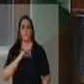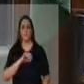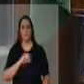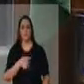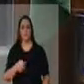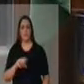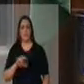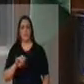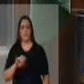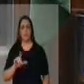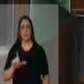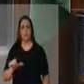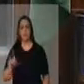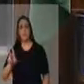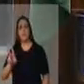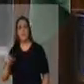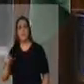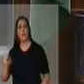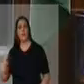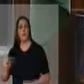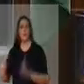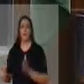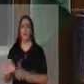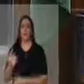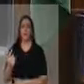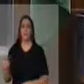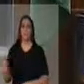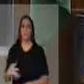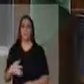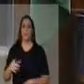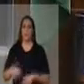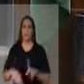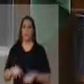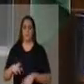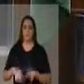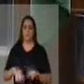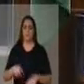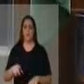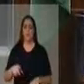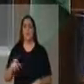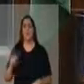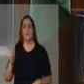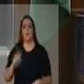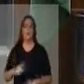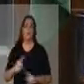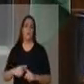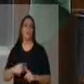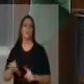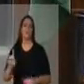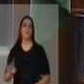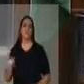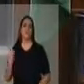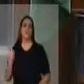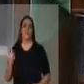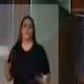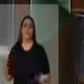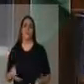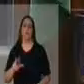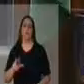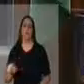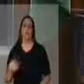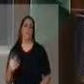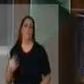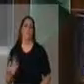já fazendo o processo de licitação, um novo equipamento de radioterapia. Só tem um lá na cidade de São Luís. E nós necessitamos de muito mais.